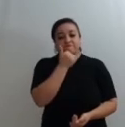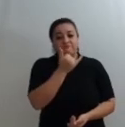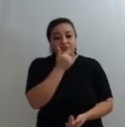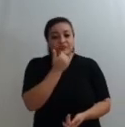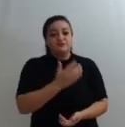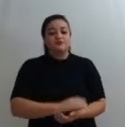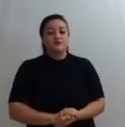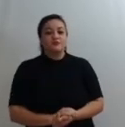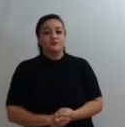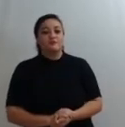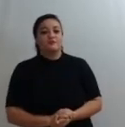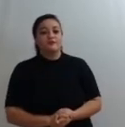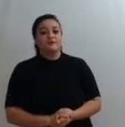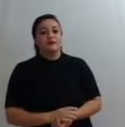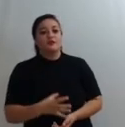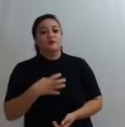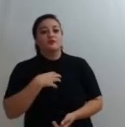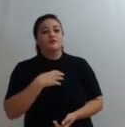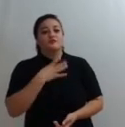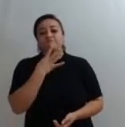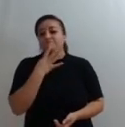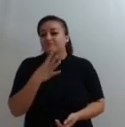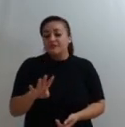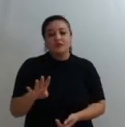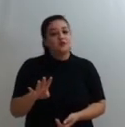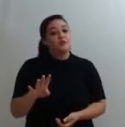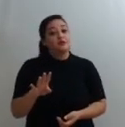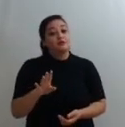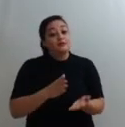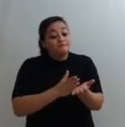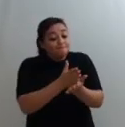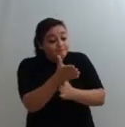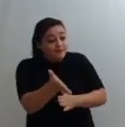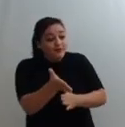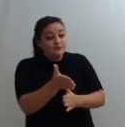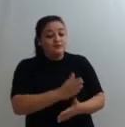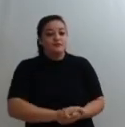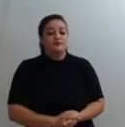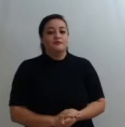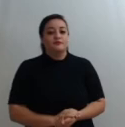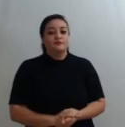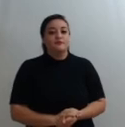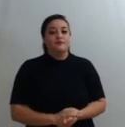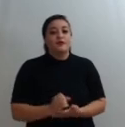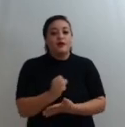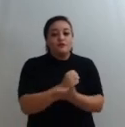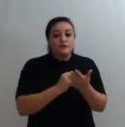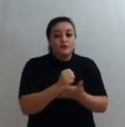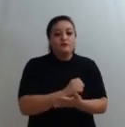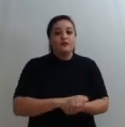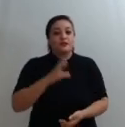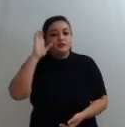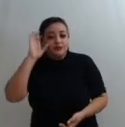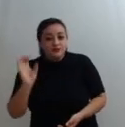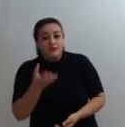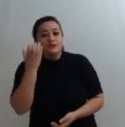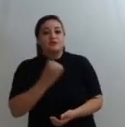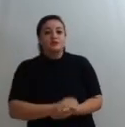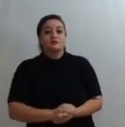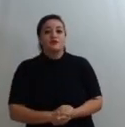relator, de modo a não conhecer, em parte, na parte onde se discute a fundamentação do decisor autor,